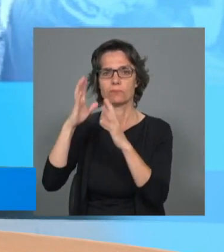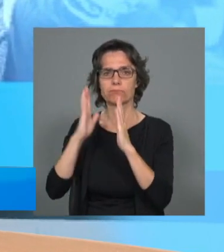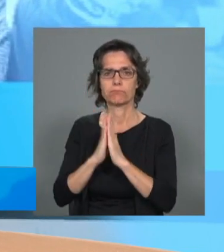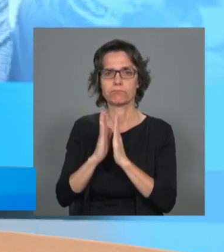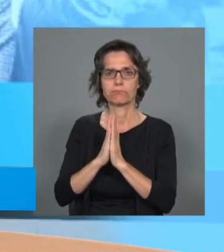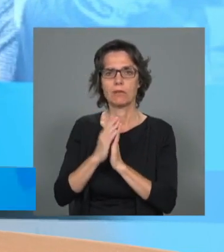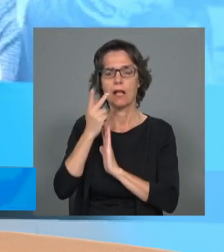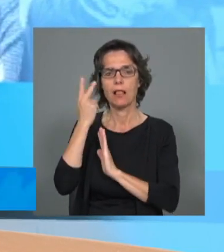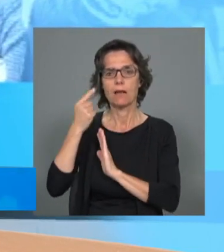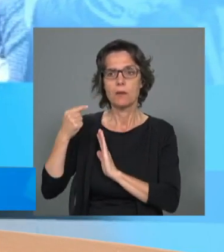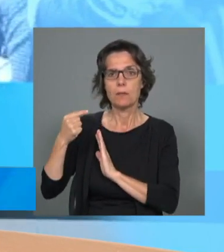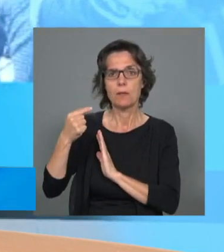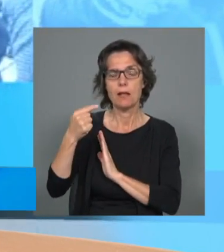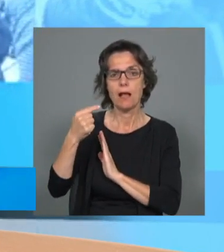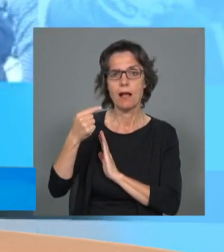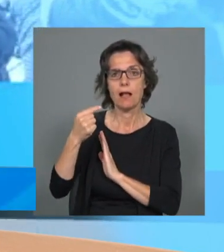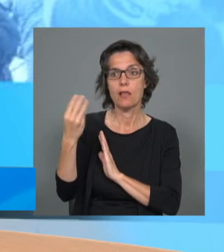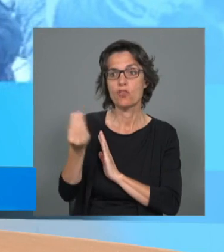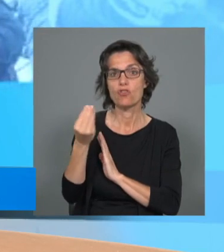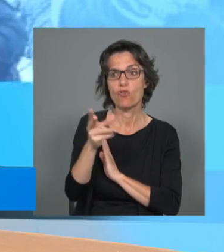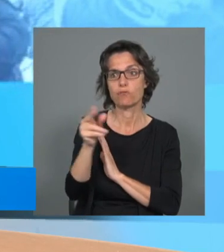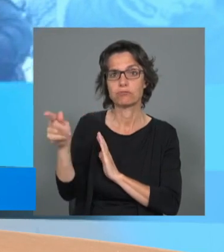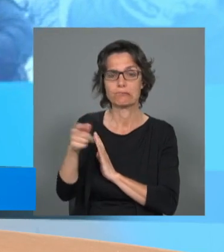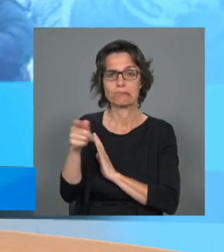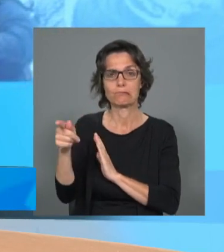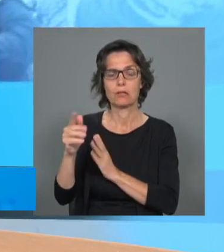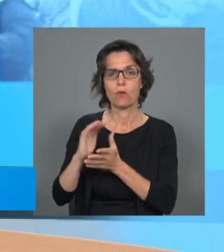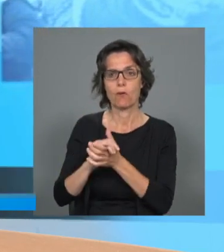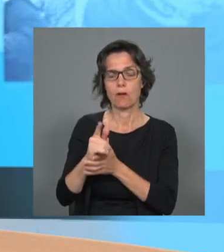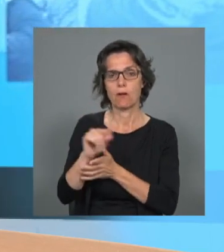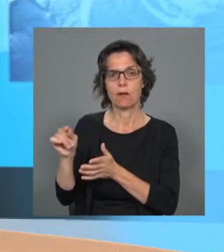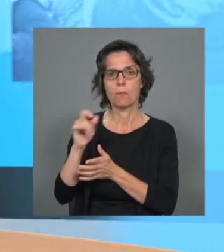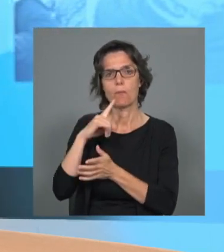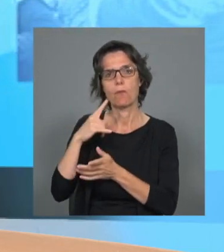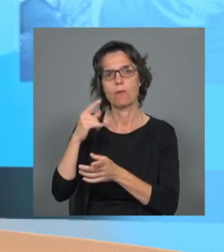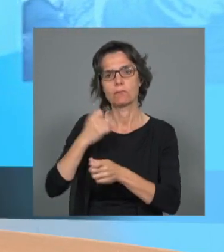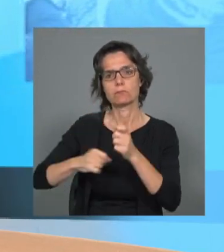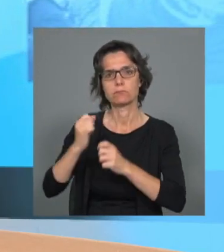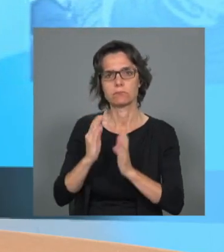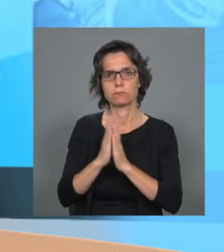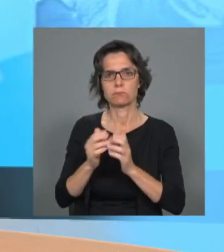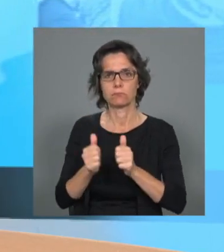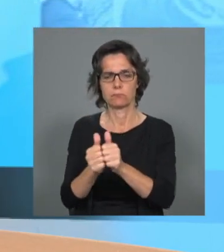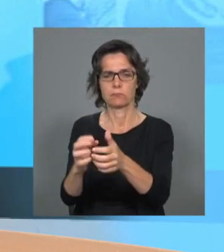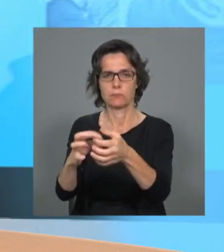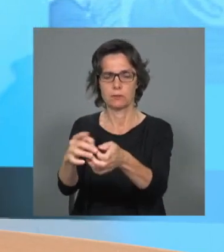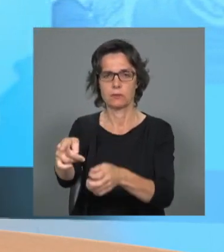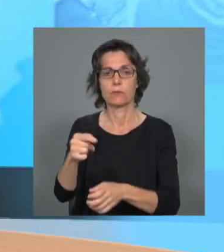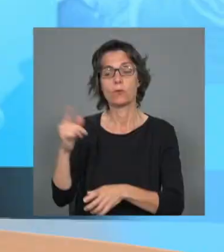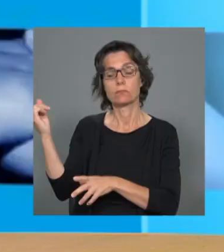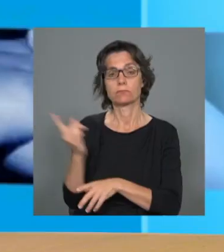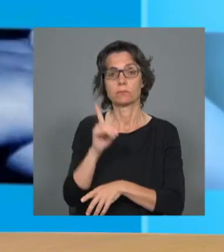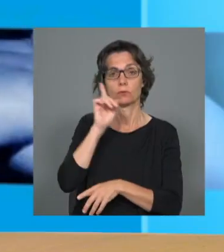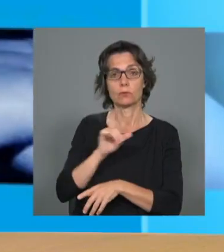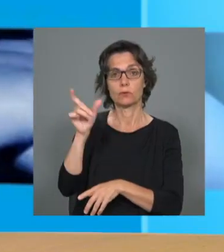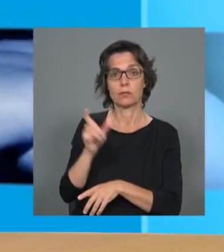de casais e de jovens que fazem o seu caminho de igreja neste movimento. Connosco está a Inês Didier,